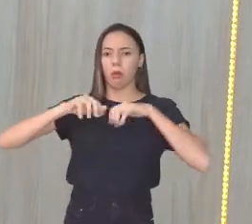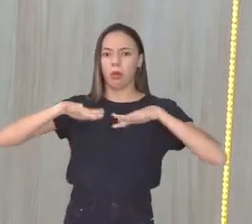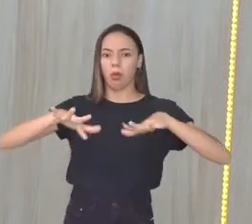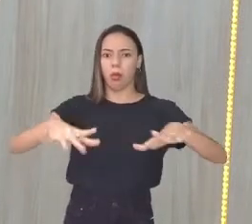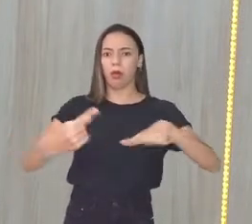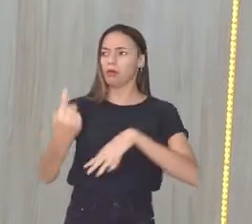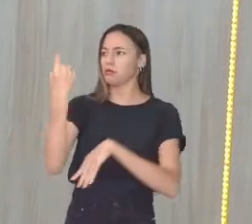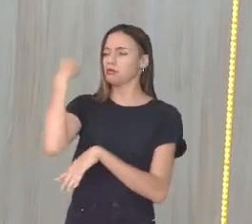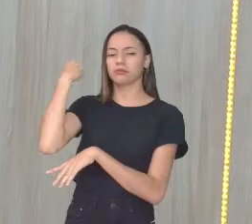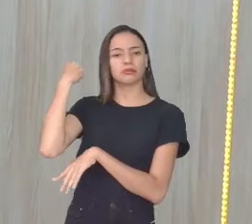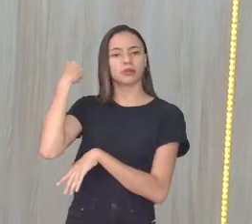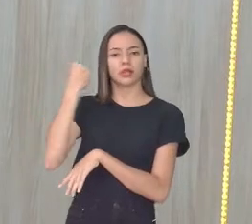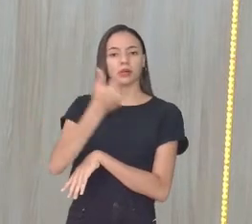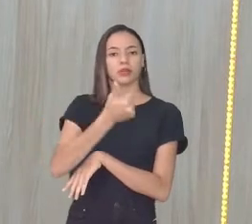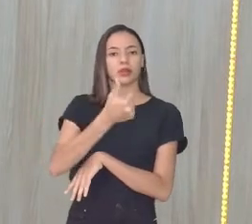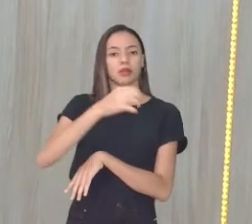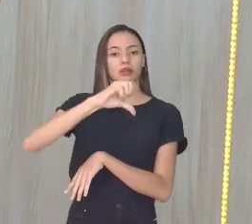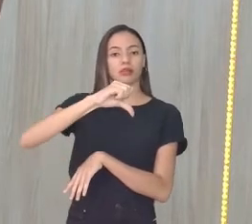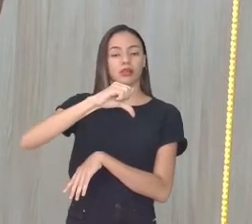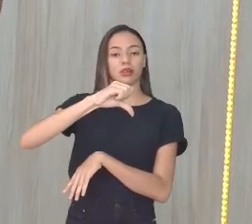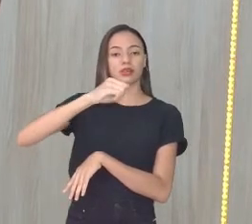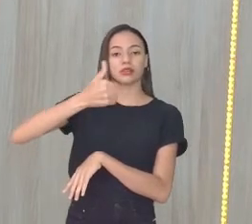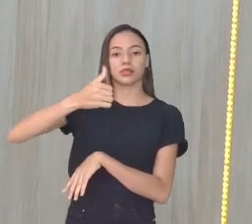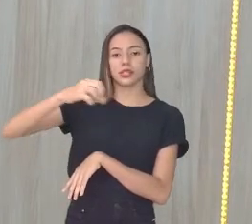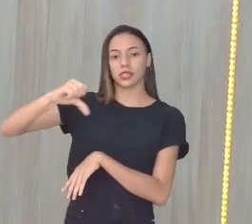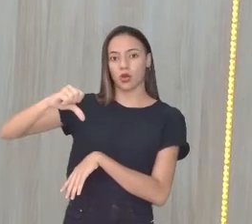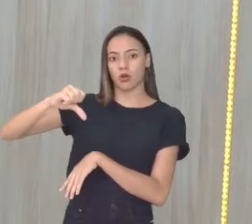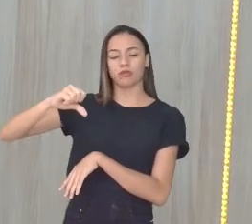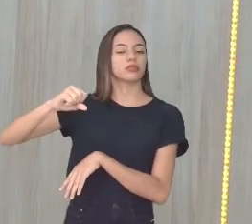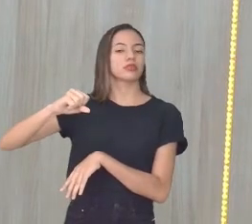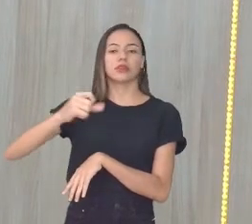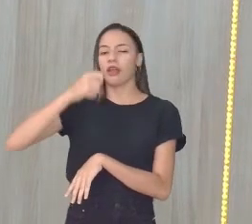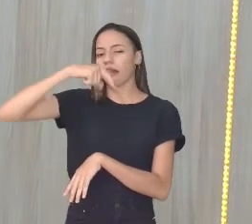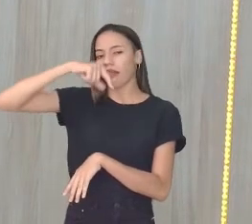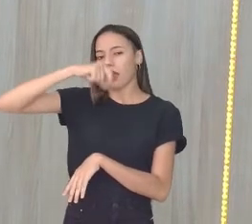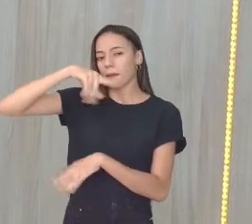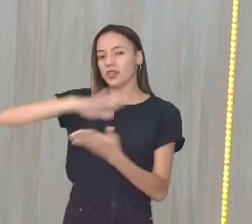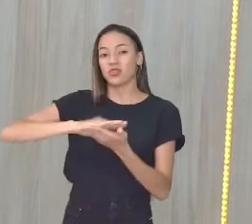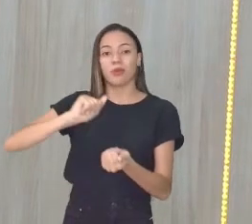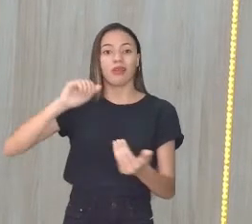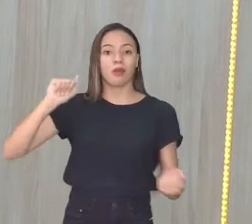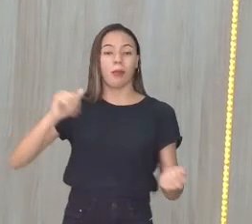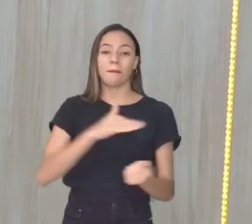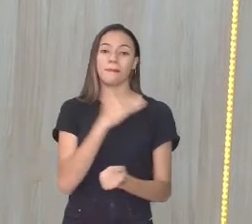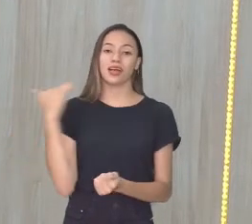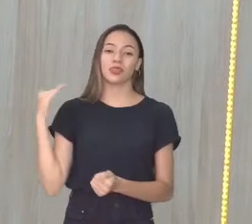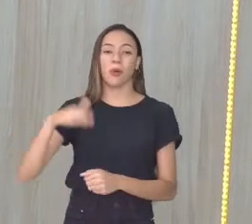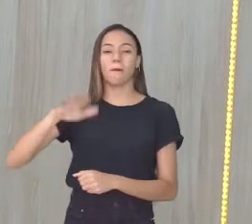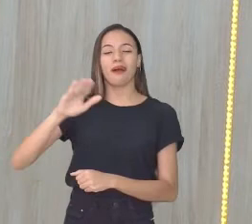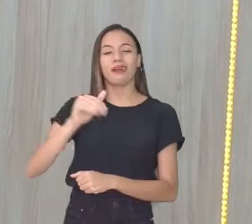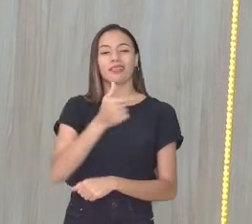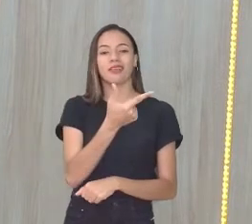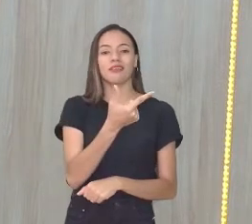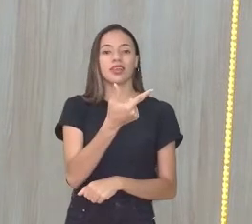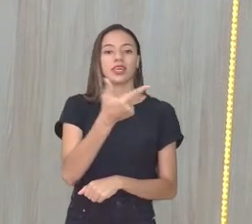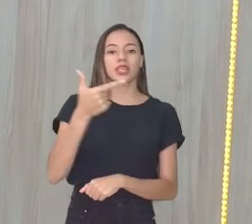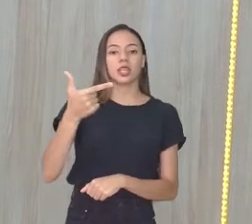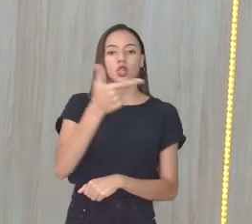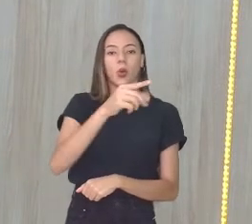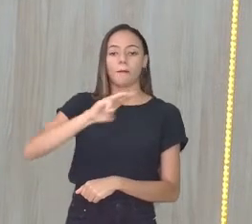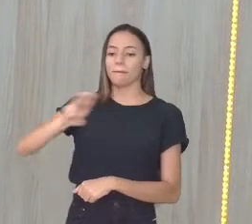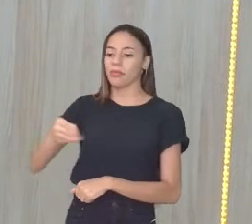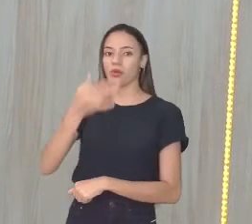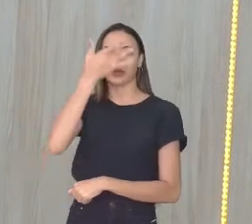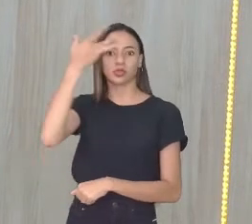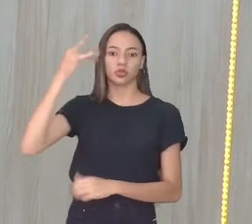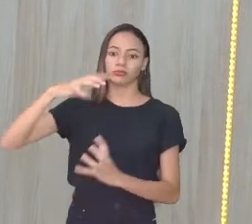100 anos, que foi a gripe espanhola, que matou mais de 22 milhões de pessoas no mundo.